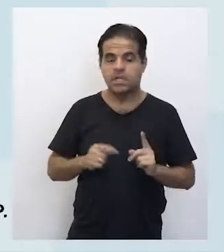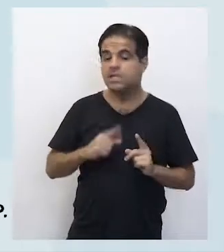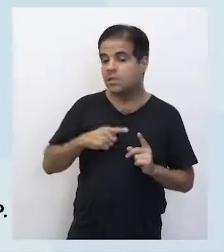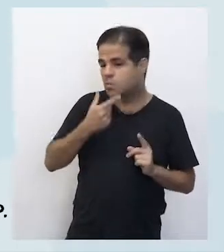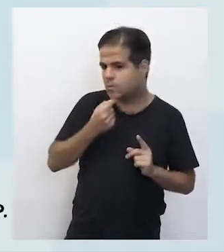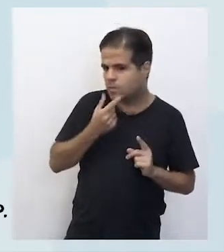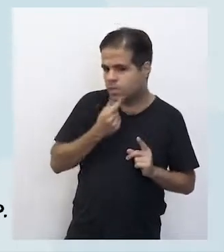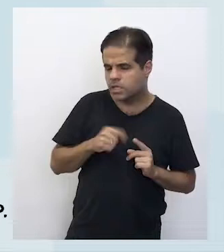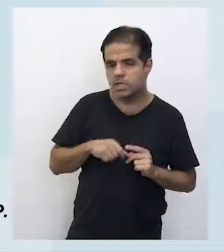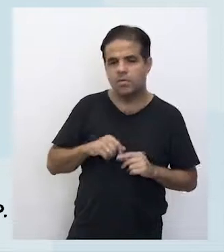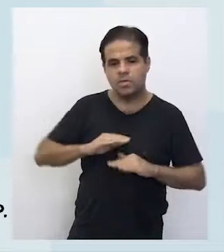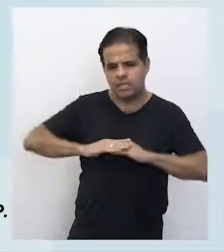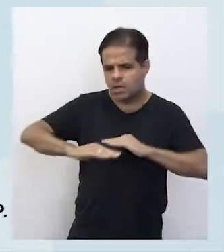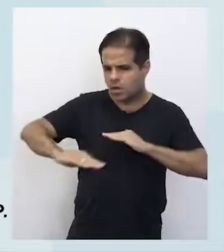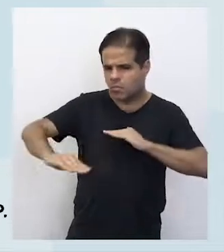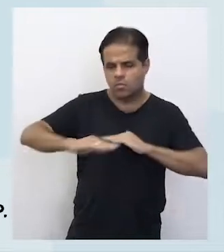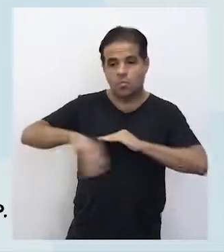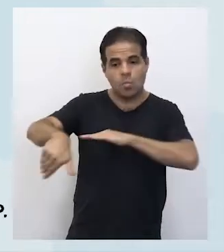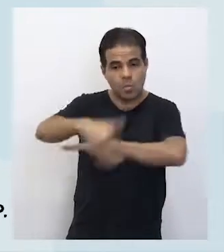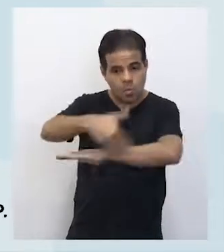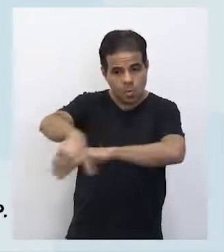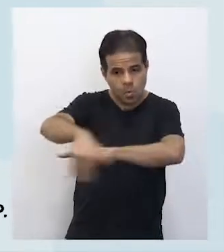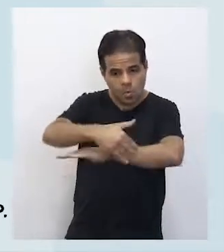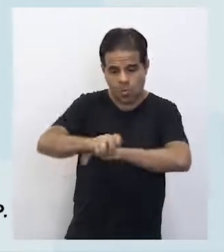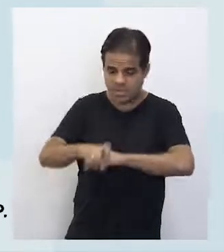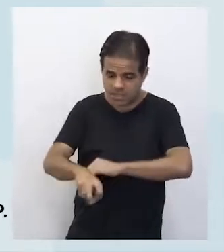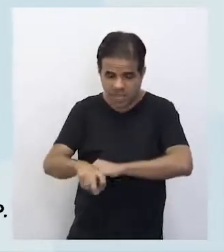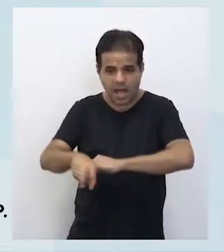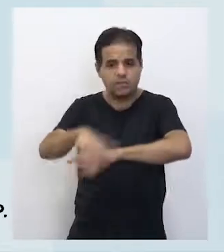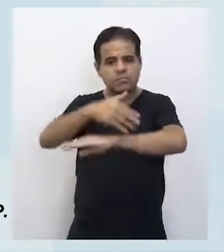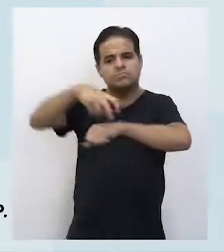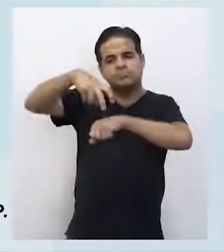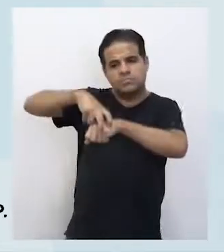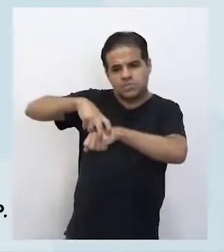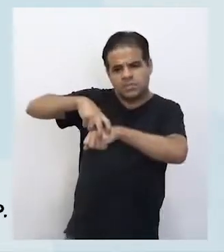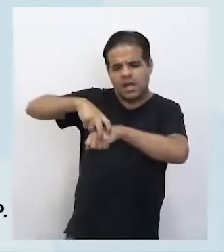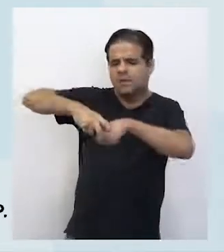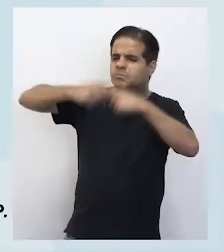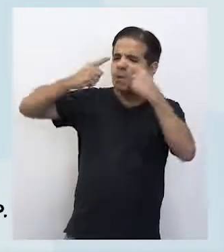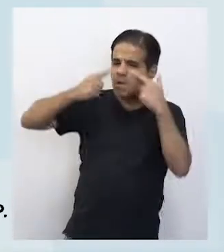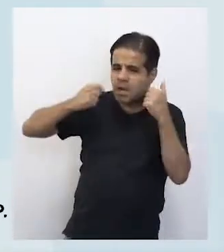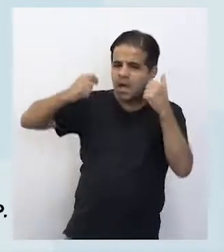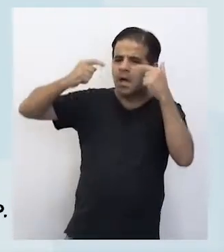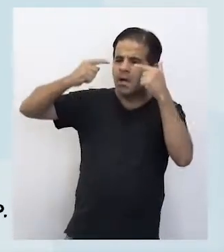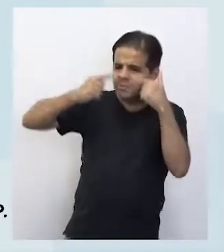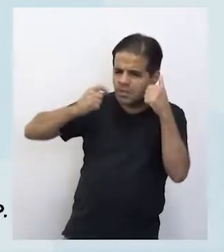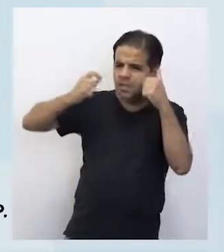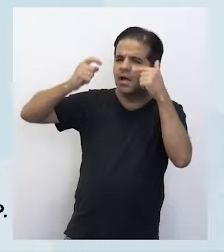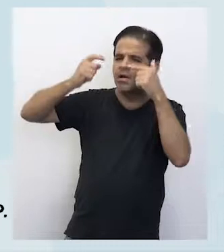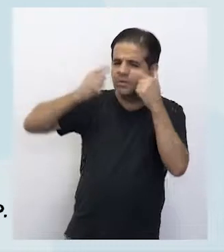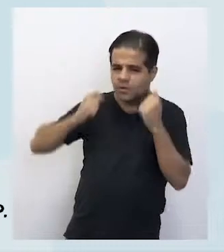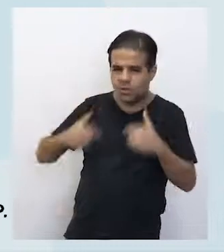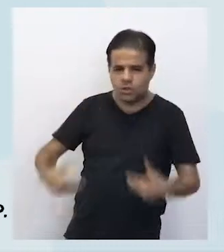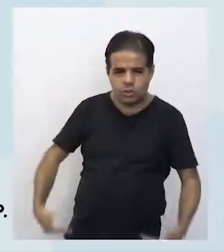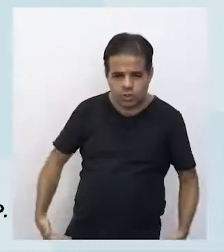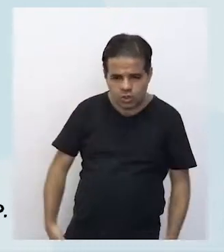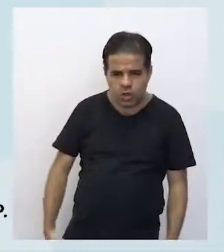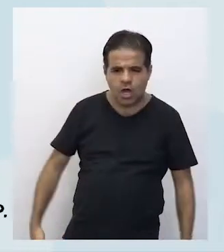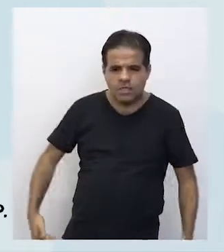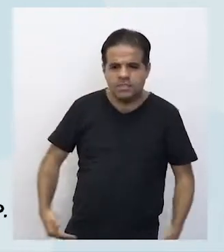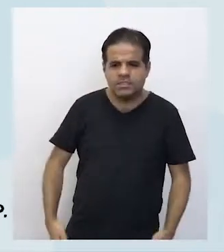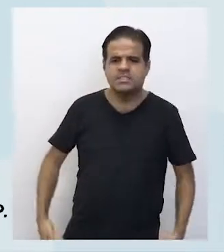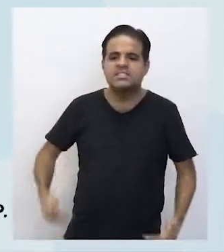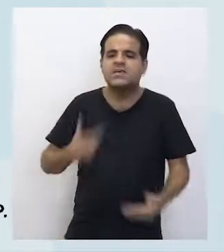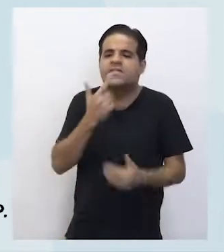menino que está no asfalto, gente. Ele está na rua, no chão, chorando muito. Ele está com um shorts